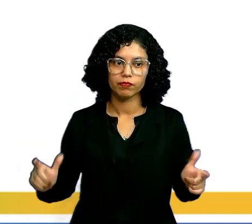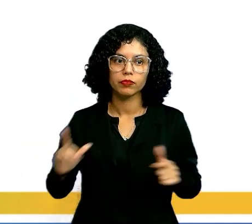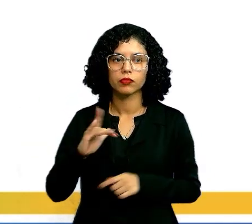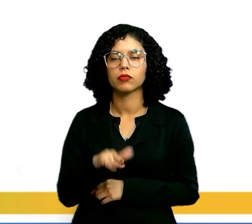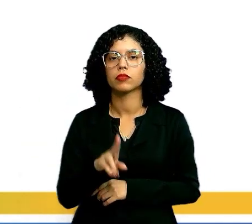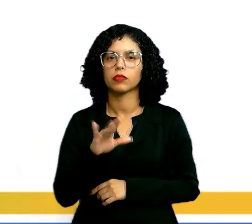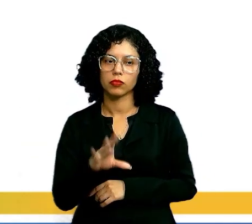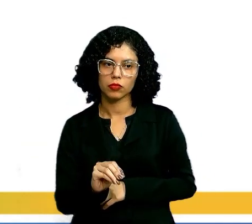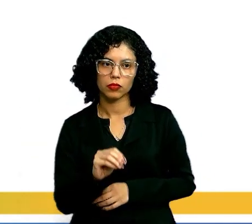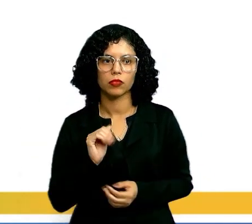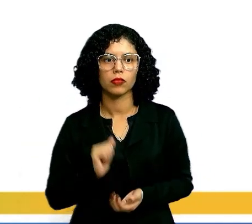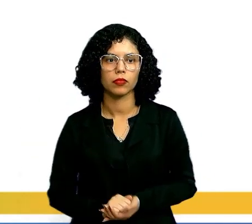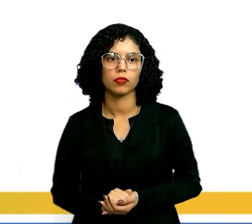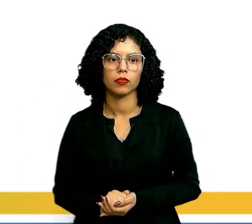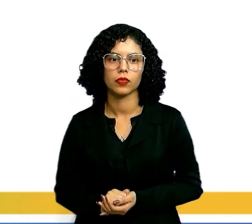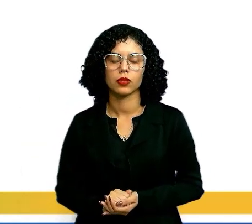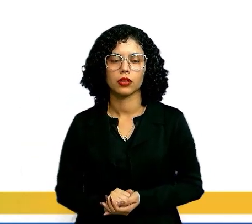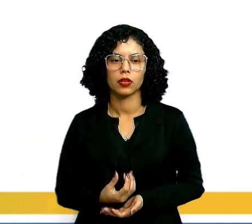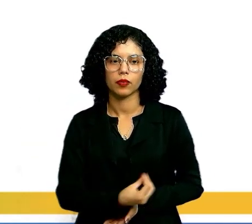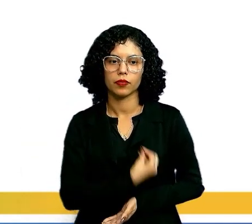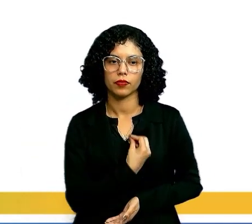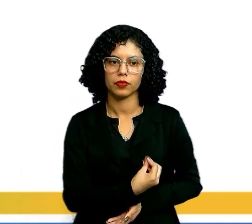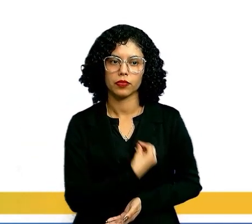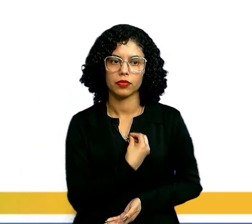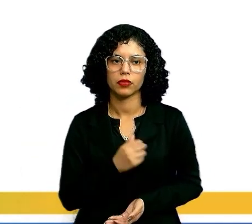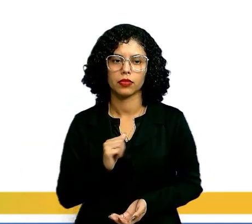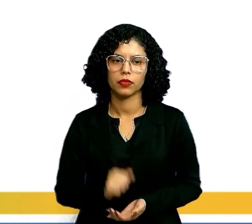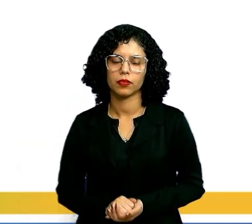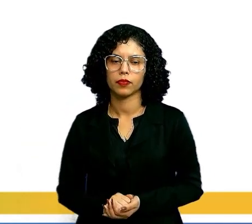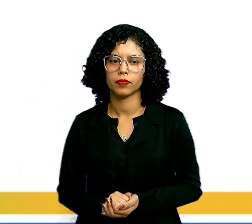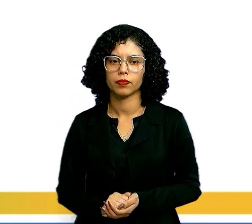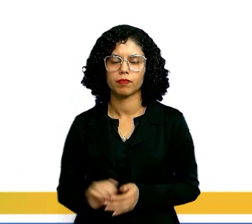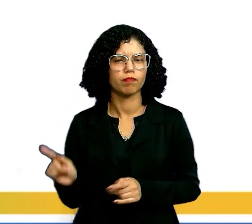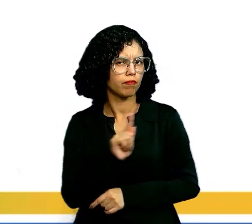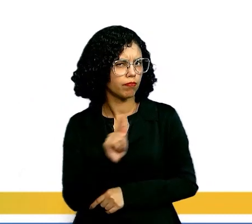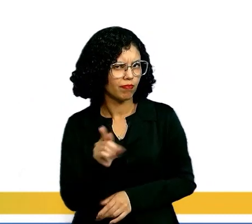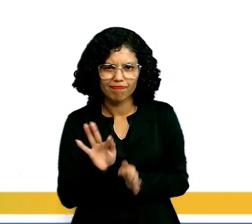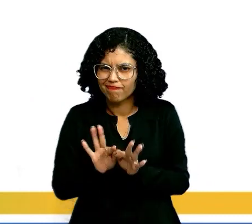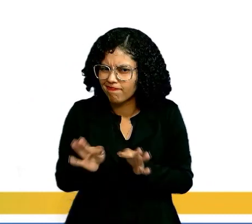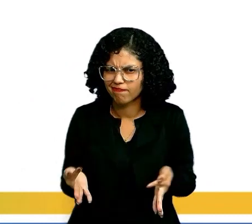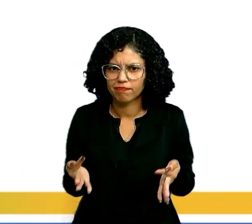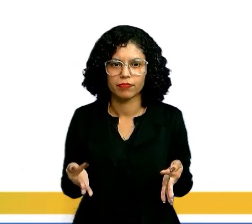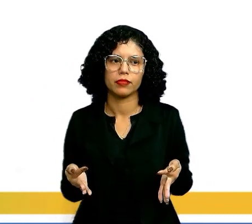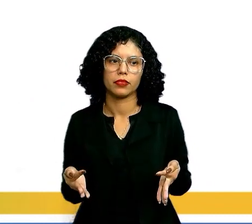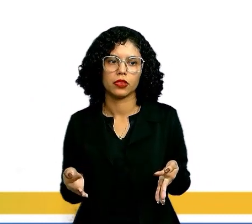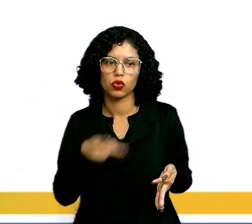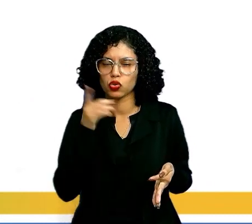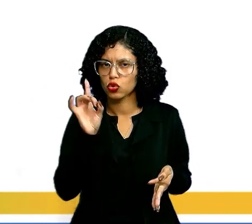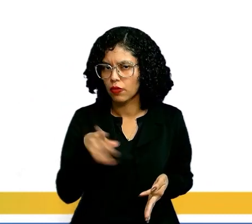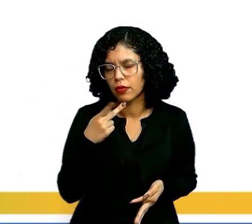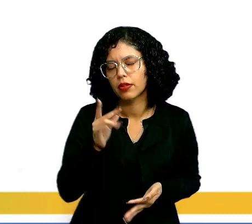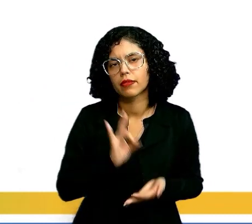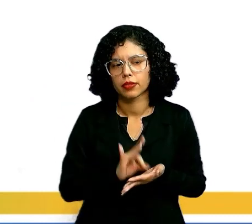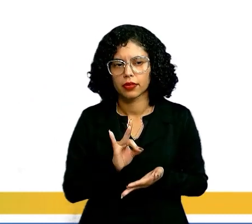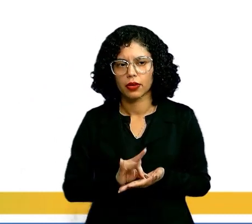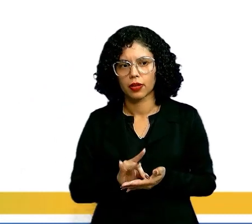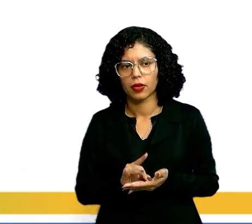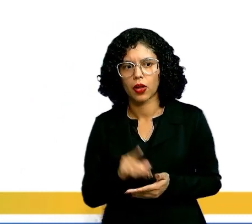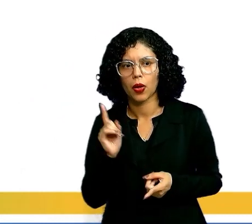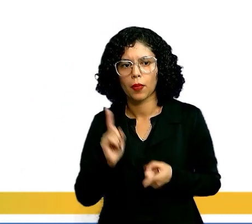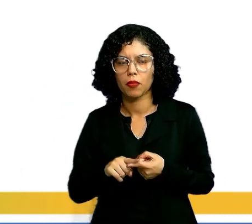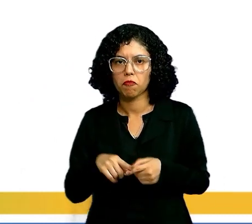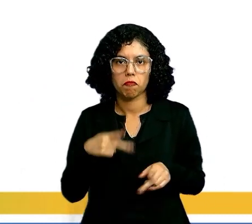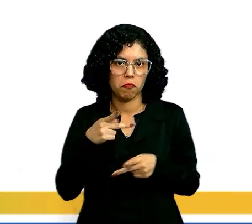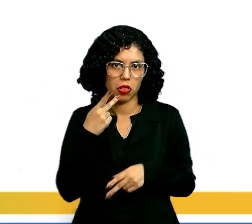do escândalo cínico arrisca-se a vida não simplesmente dizendo a verdade por